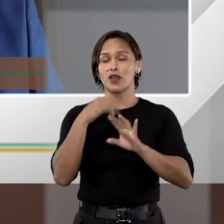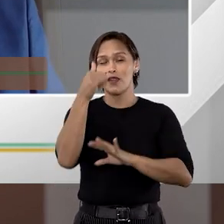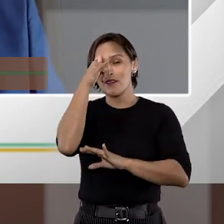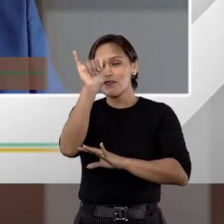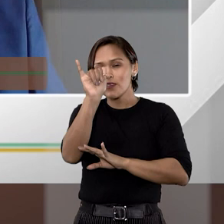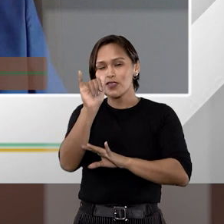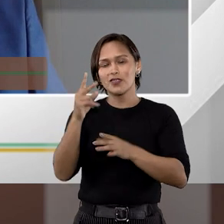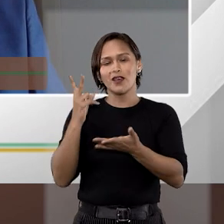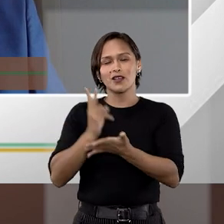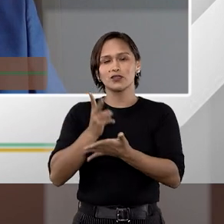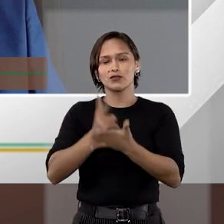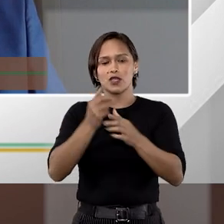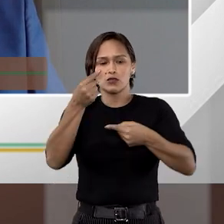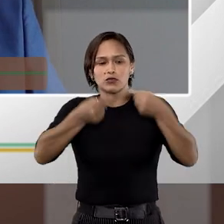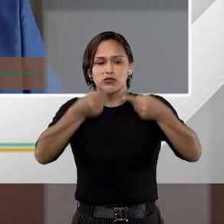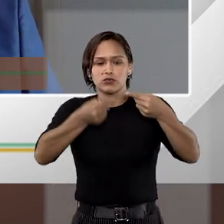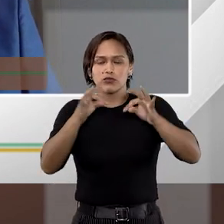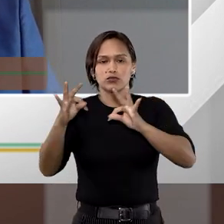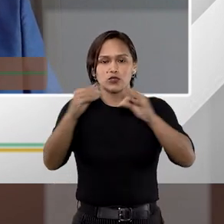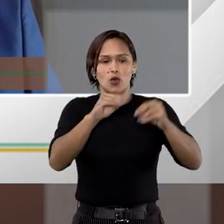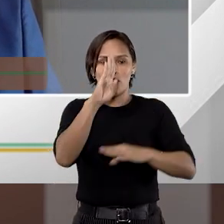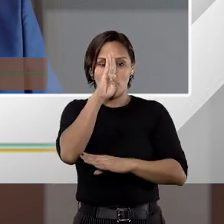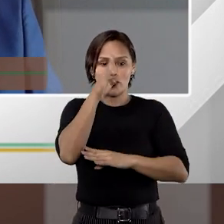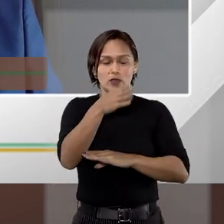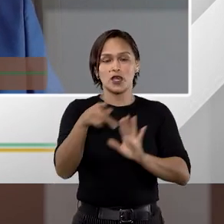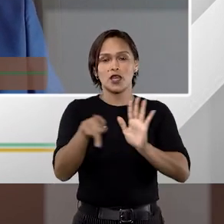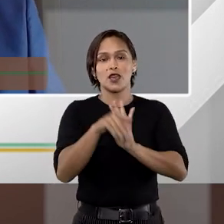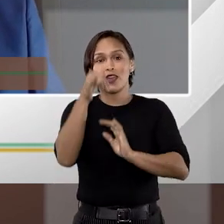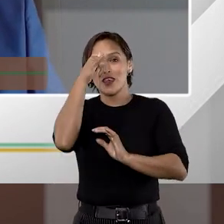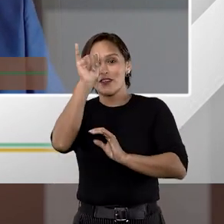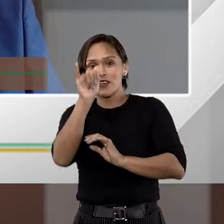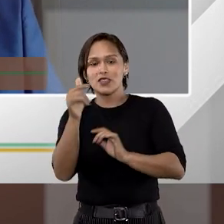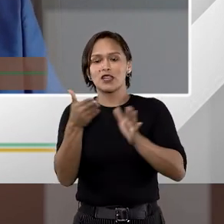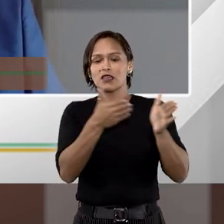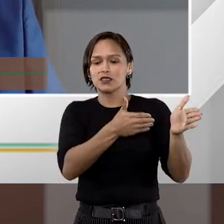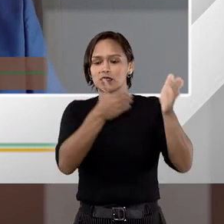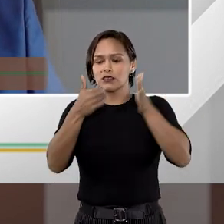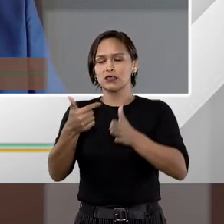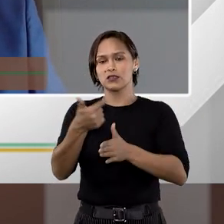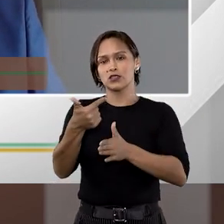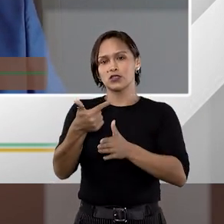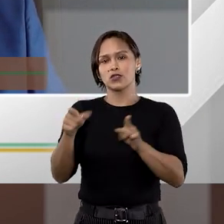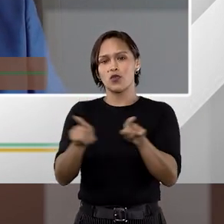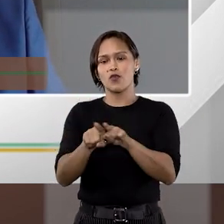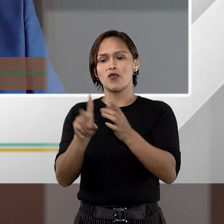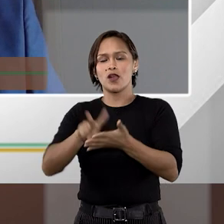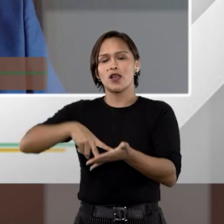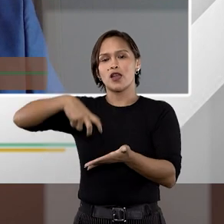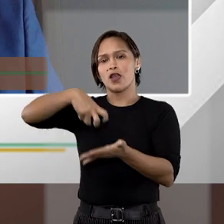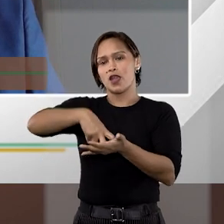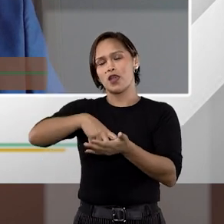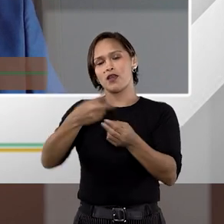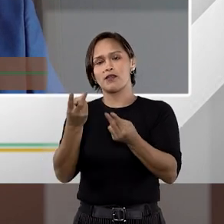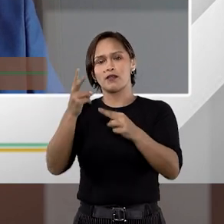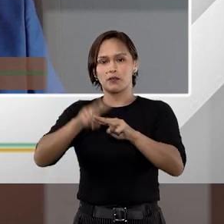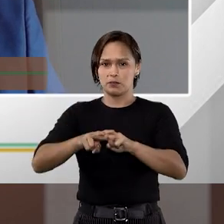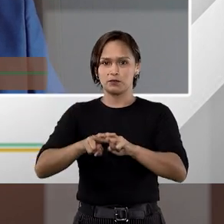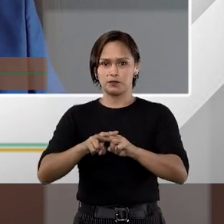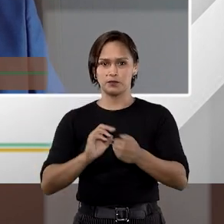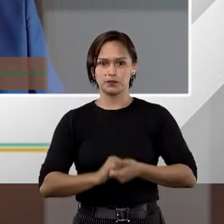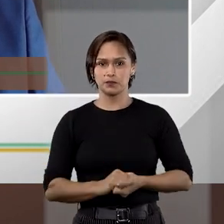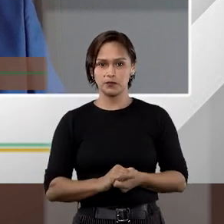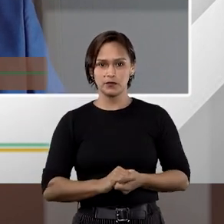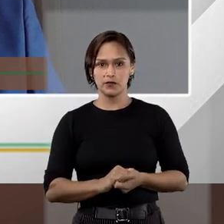justamente evitar a discussão em torno do mérito ou seja evitar essa segunda fase A que se reportou Dr